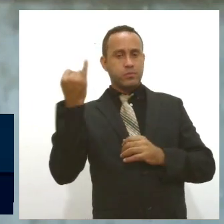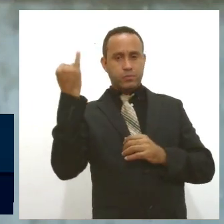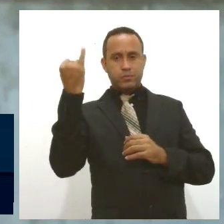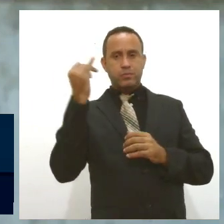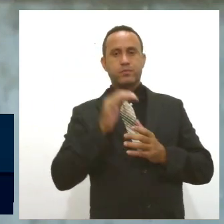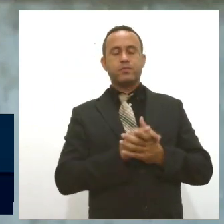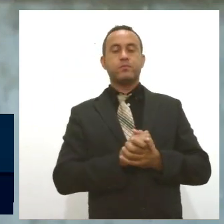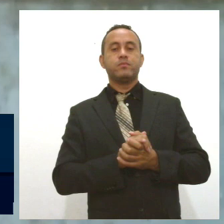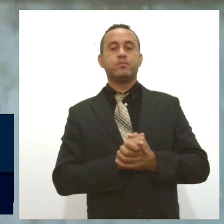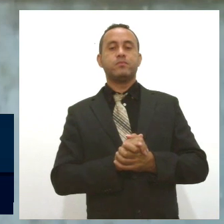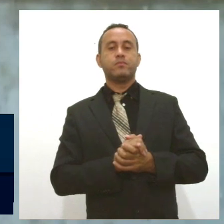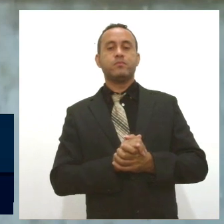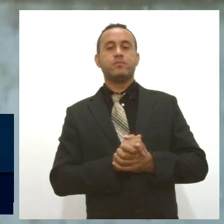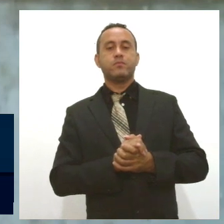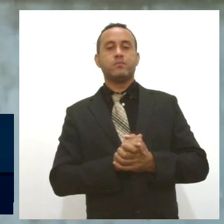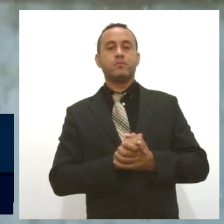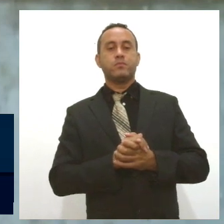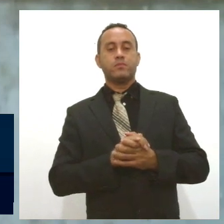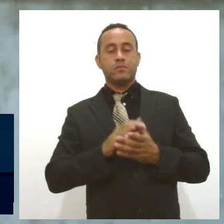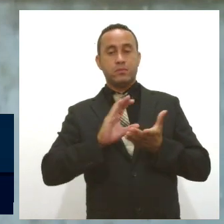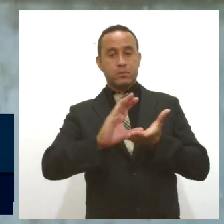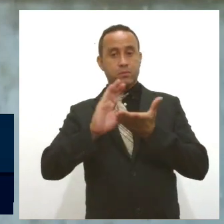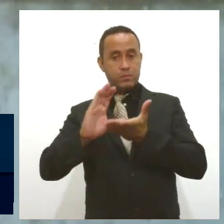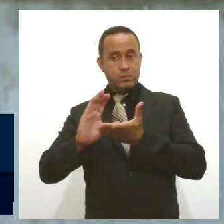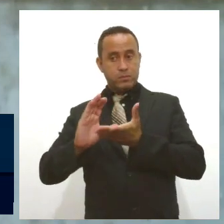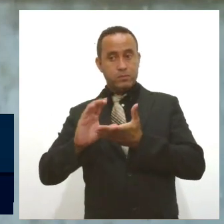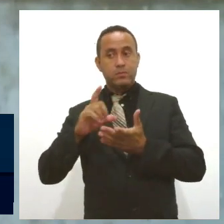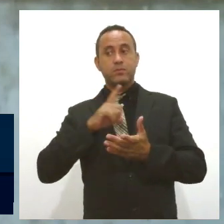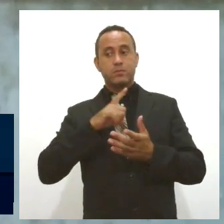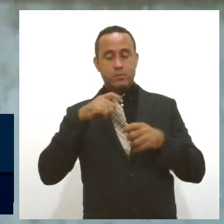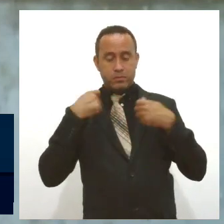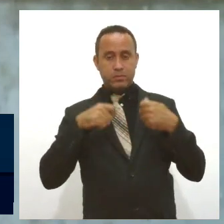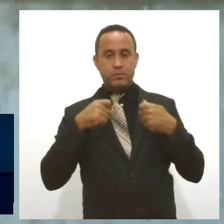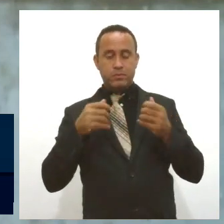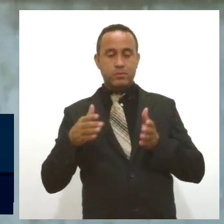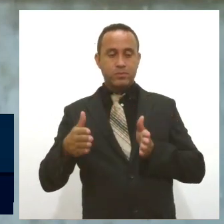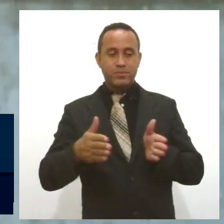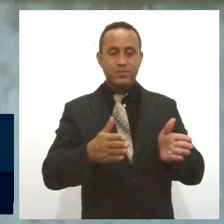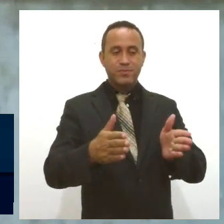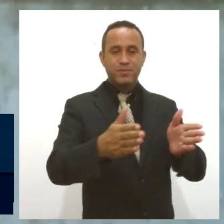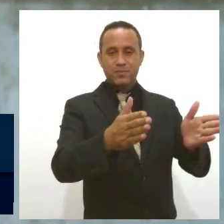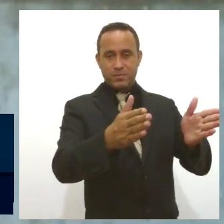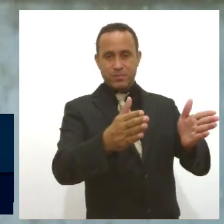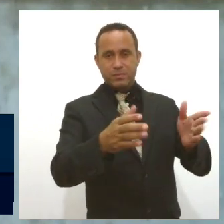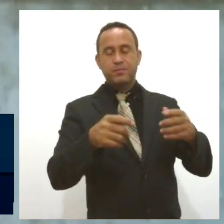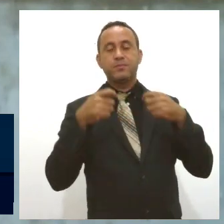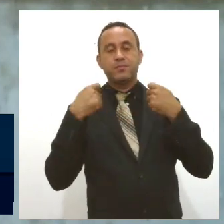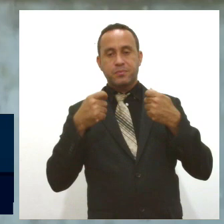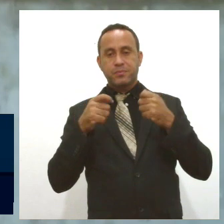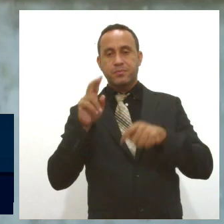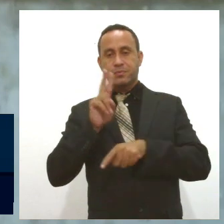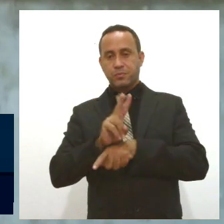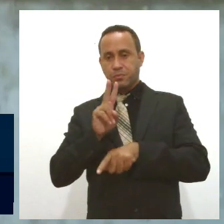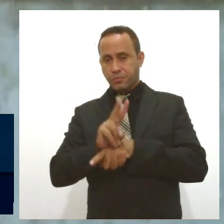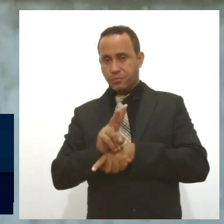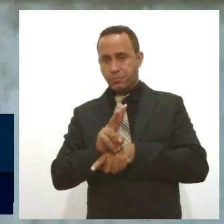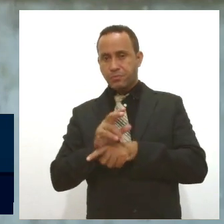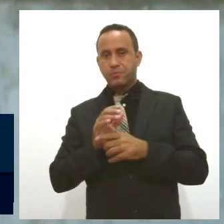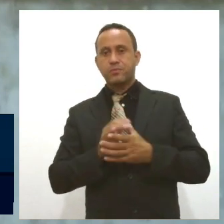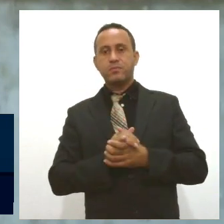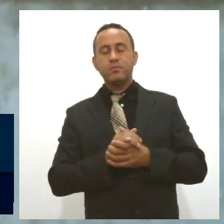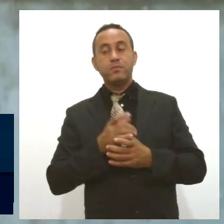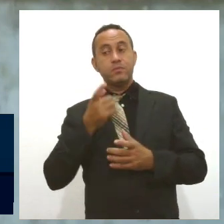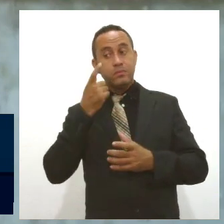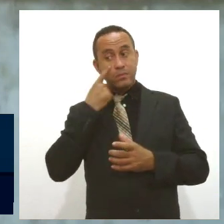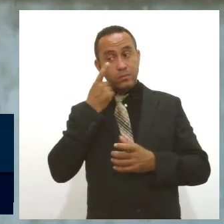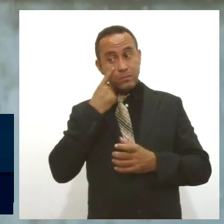importante. Se fala no volume de recursos desse canal, realmente é um volume de recursos considerável, mas quando a gente